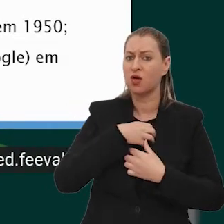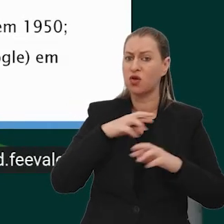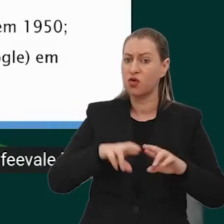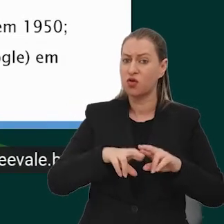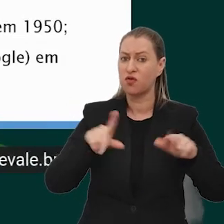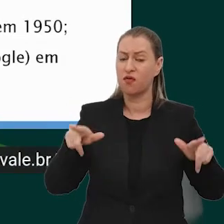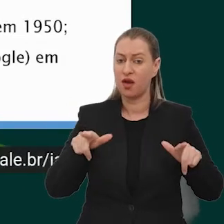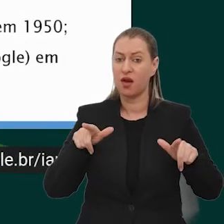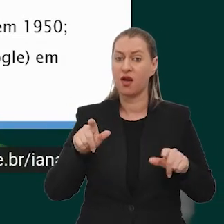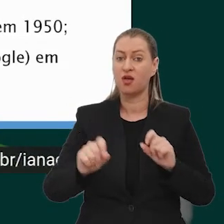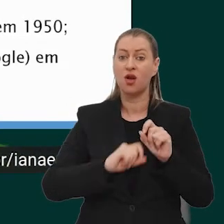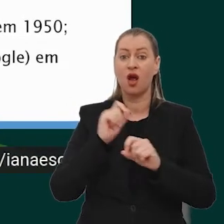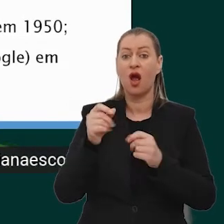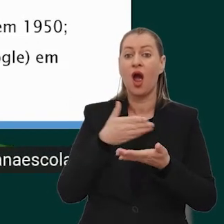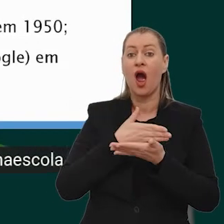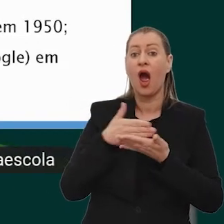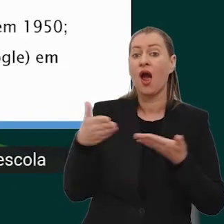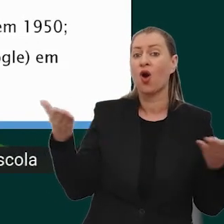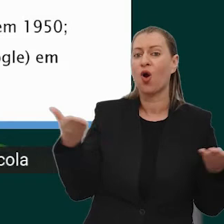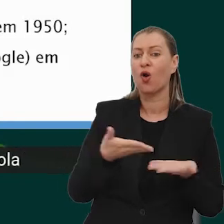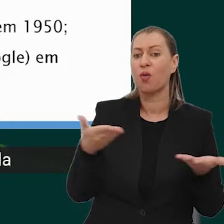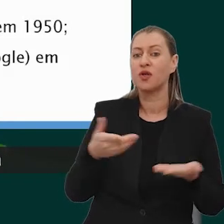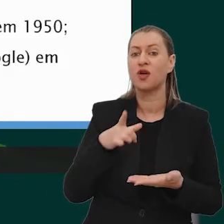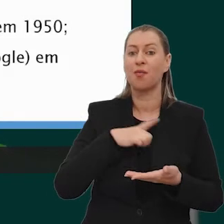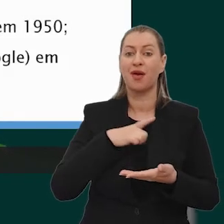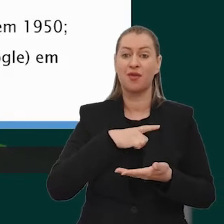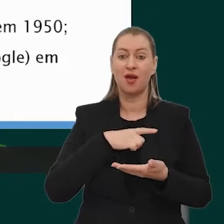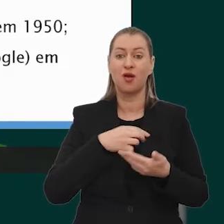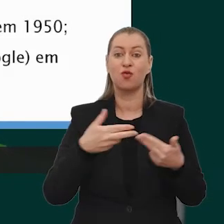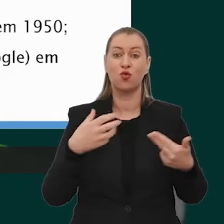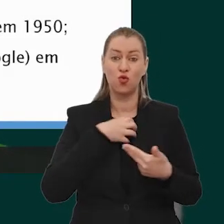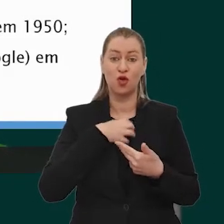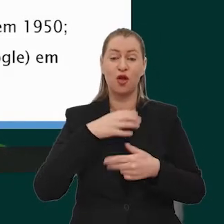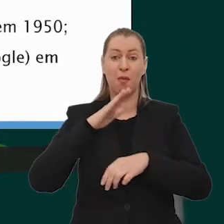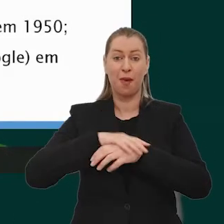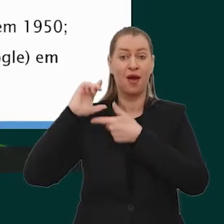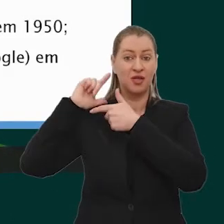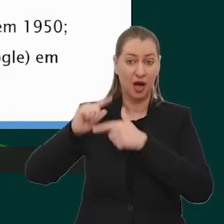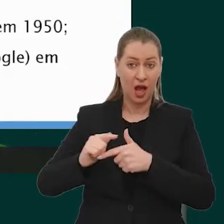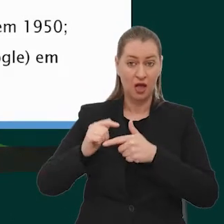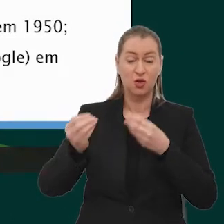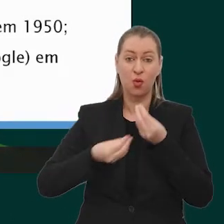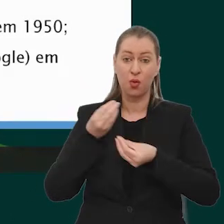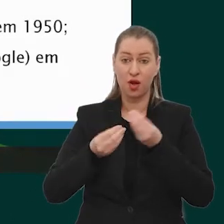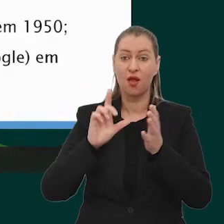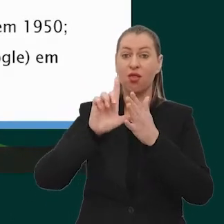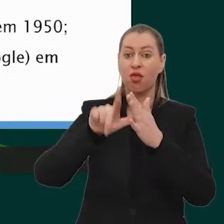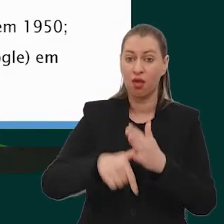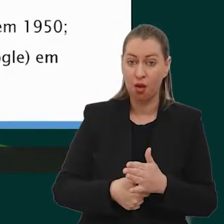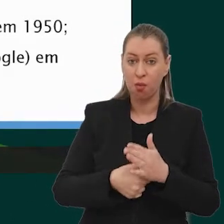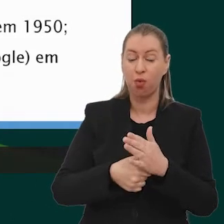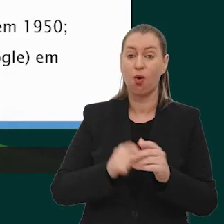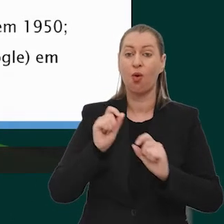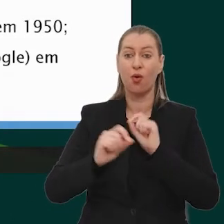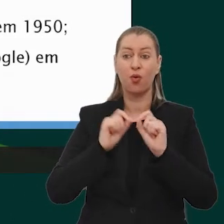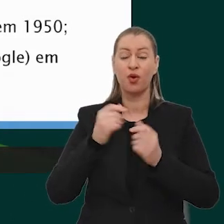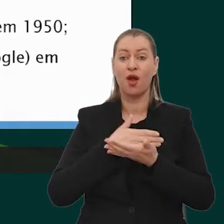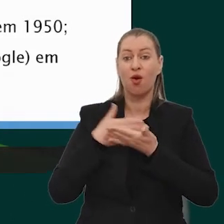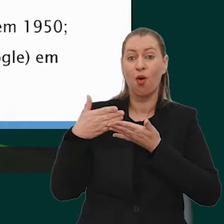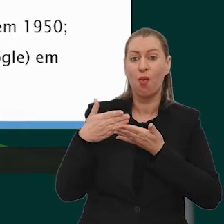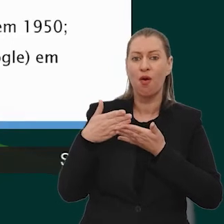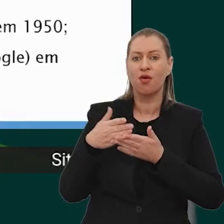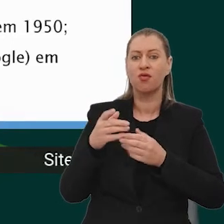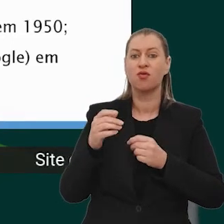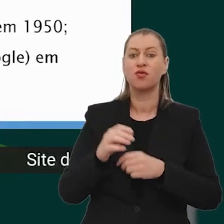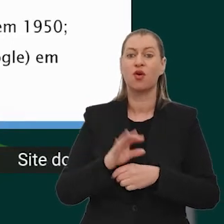a cair em machine learning clássica, né? E um pouquinho depois, foi o grande boom, na verdade, veio